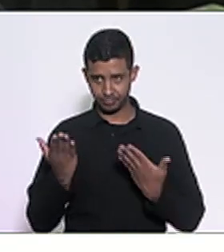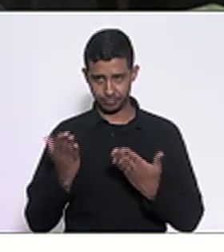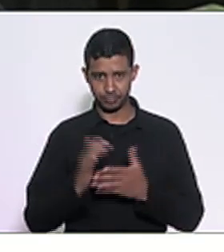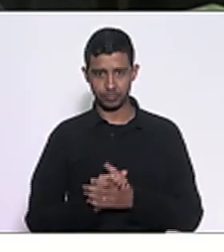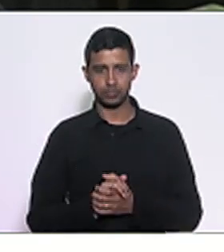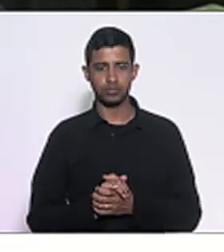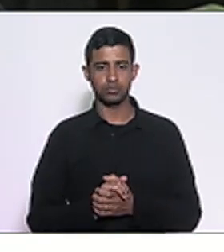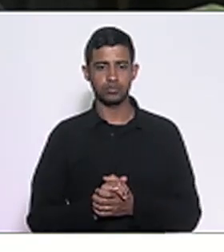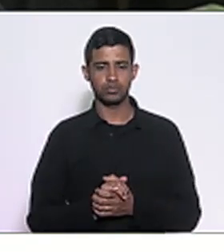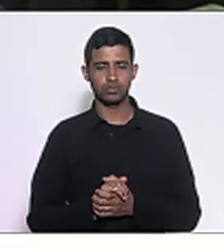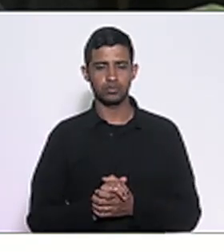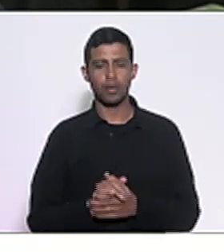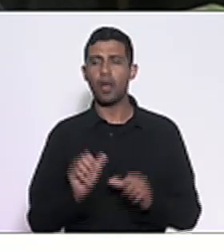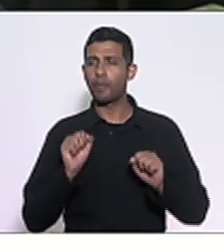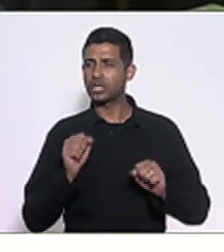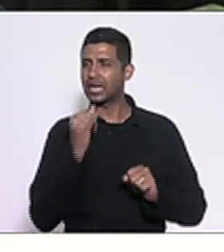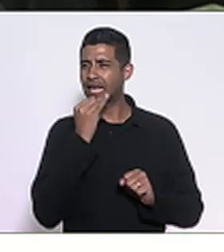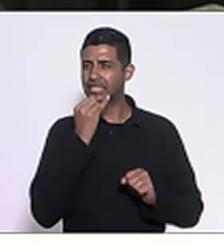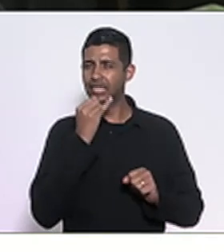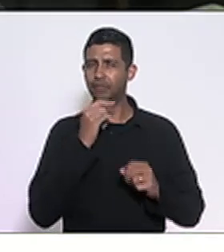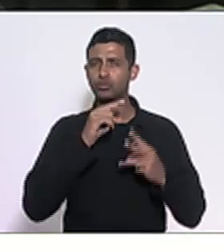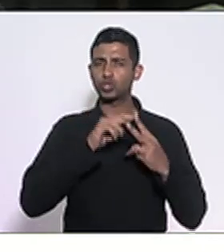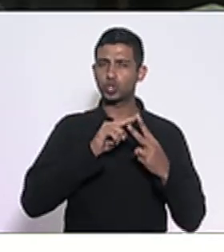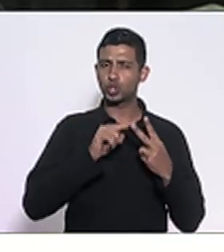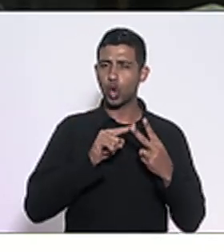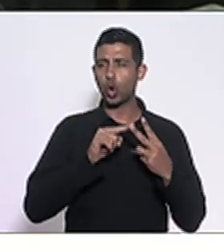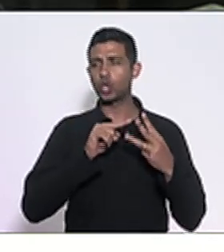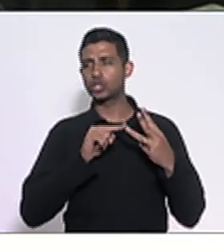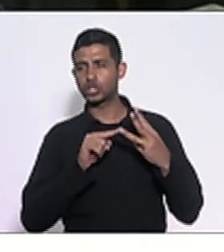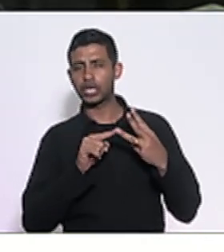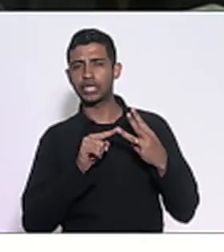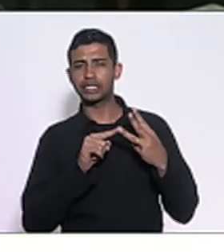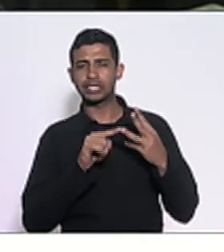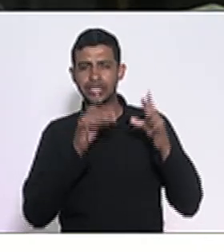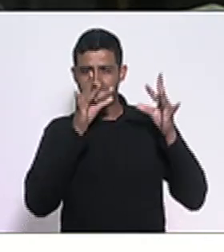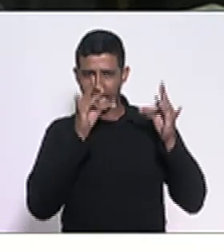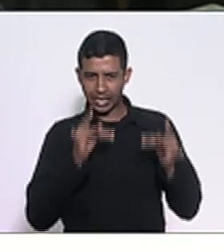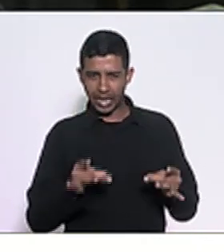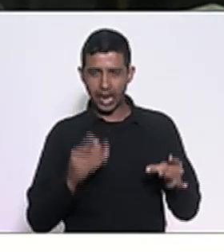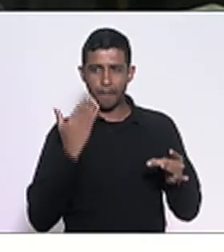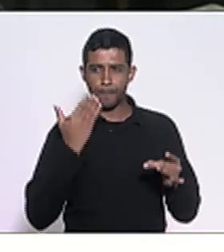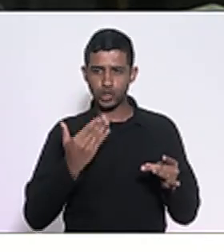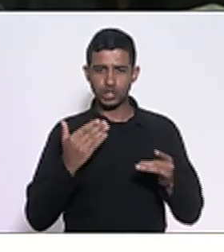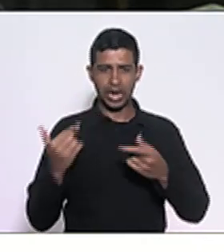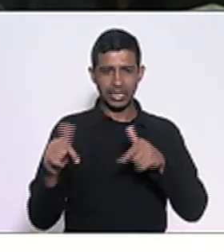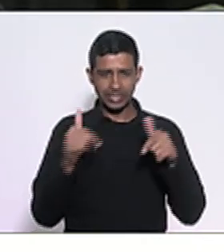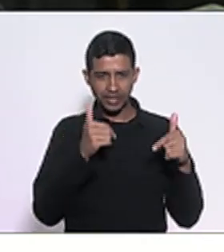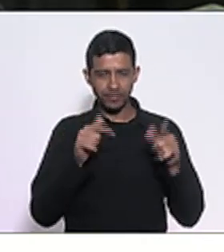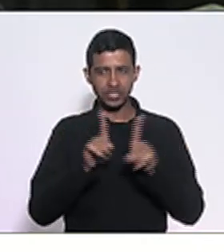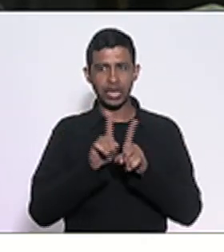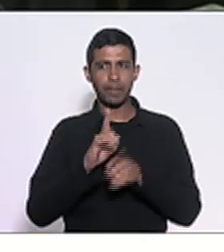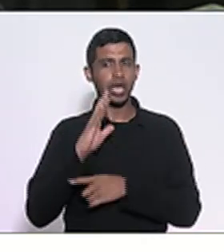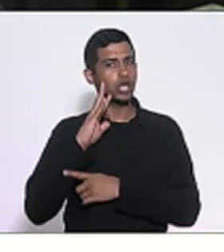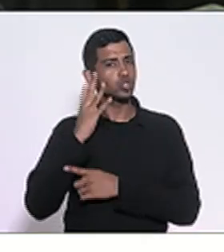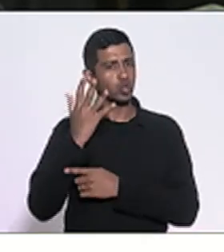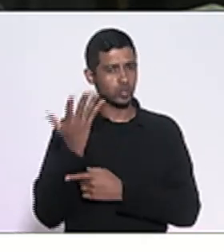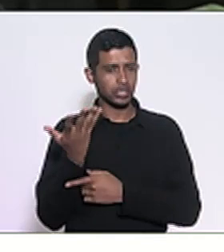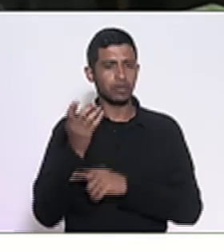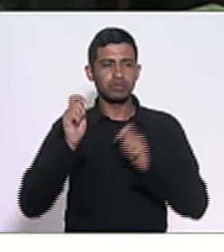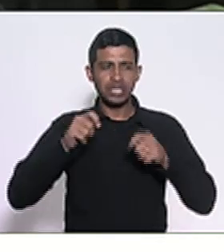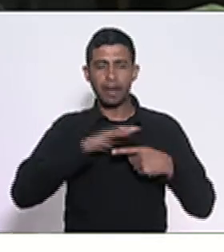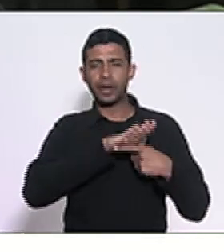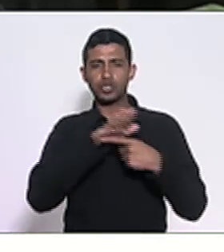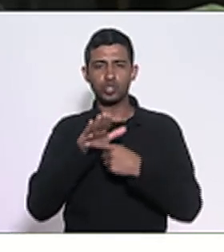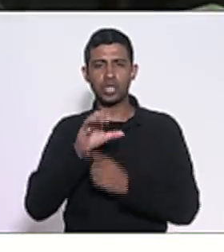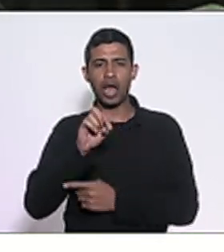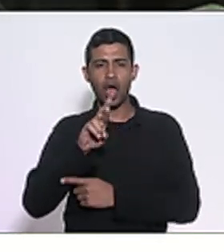dar uns 2 ou 3 exemplos mais detalhados sobre esses serviços e soluções que o Proderj pode oferecer a outros órgãos estaduais. Do que